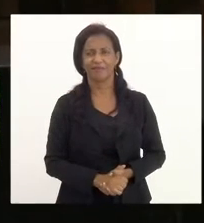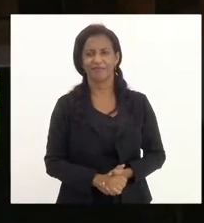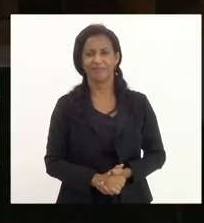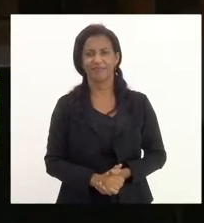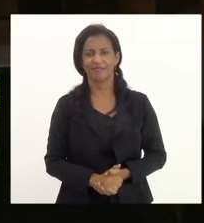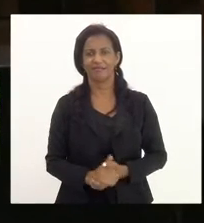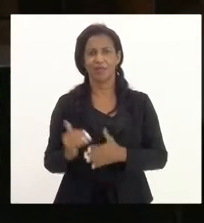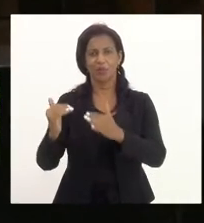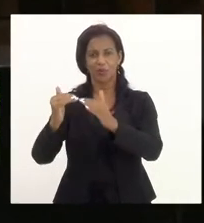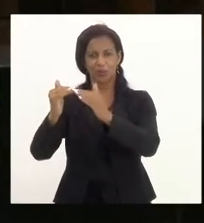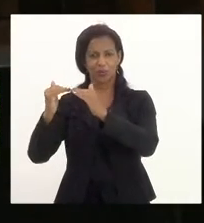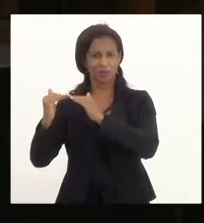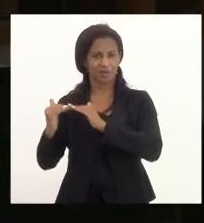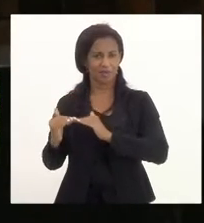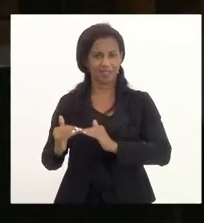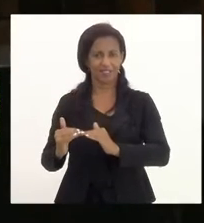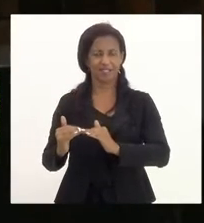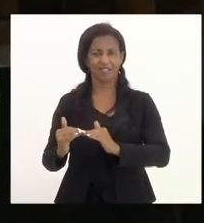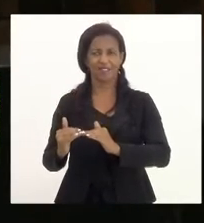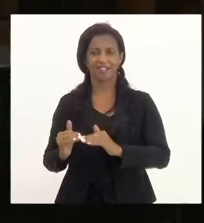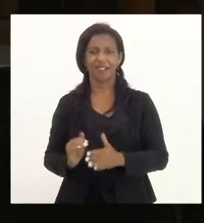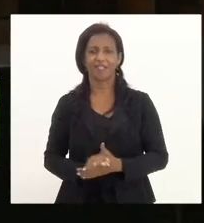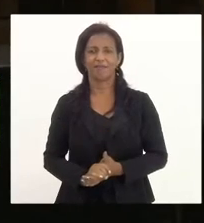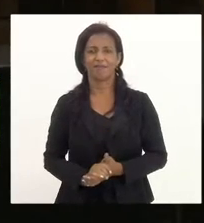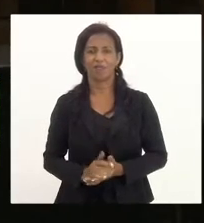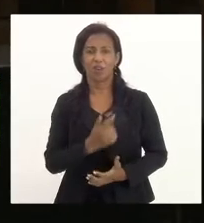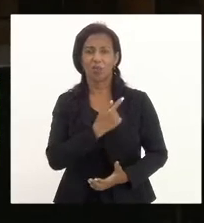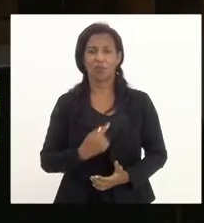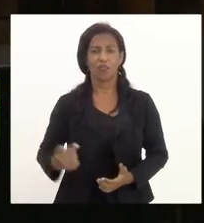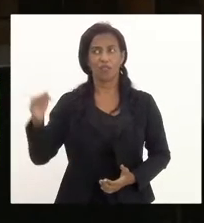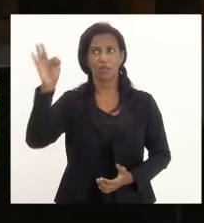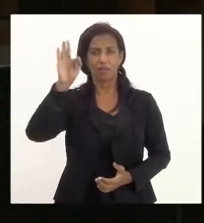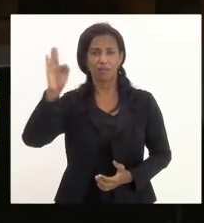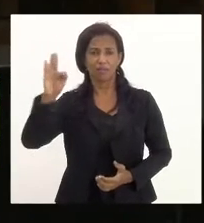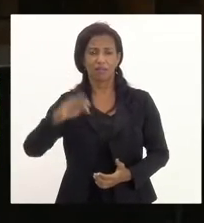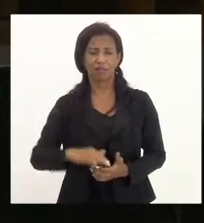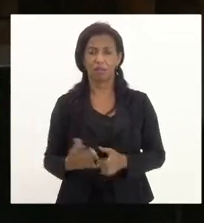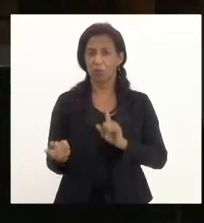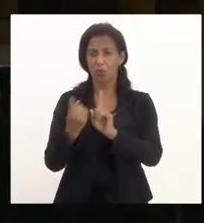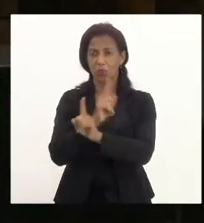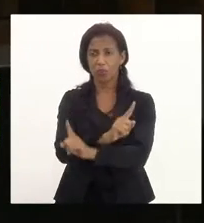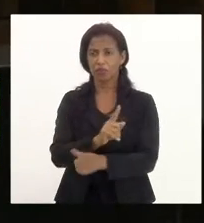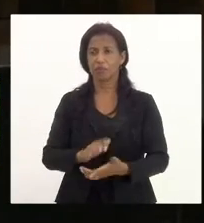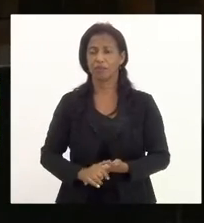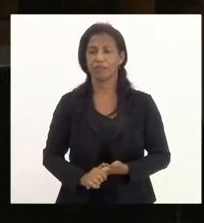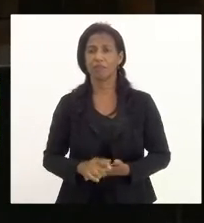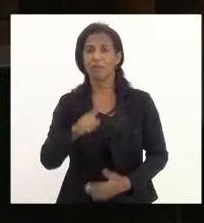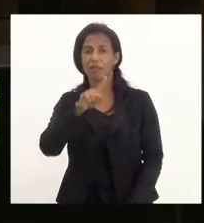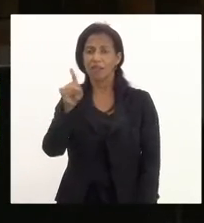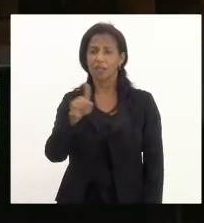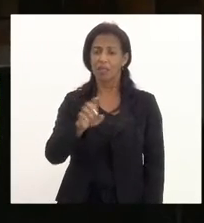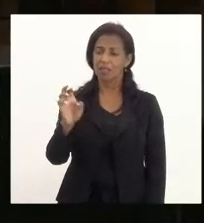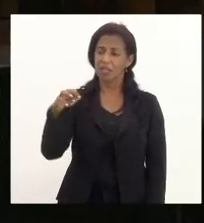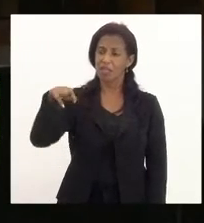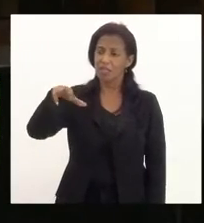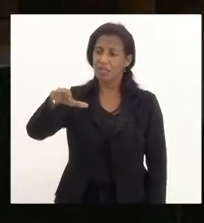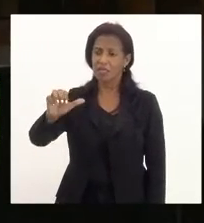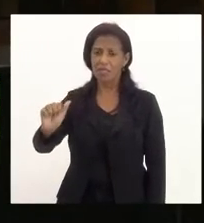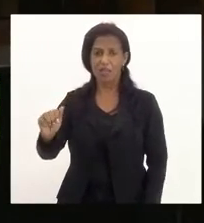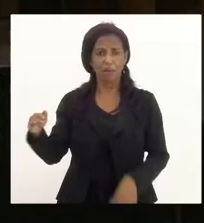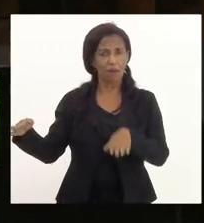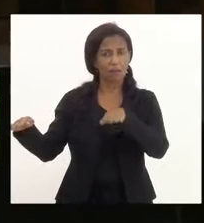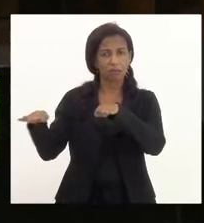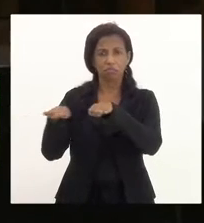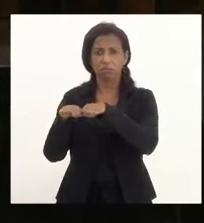e subserviente Obrigada pela ajuda ao governo federal pelo contrário Zema é tão